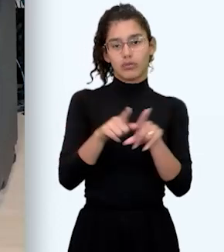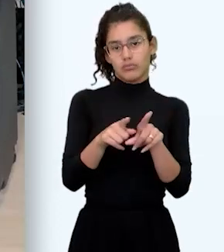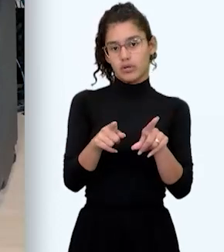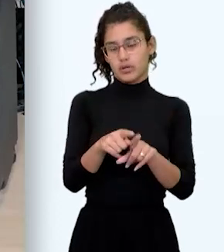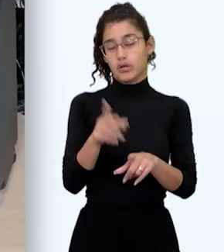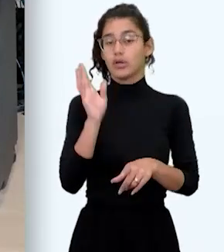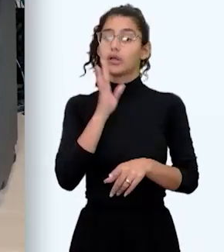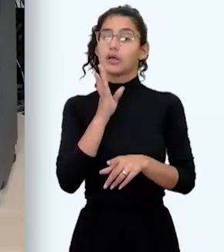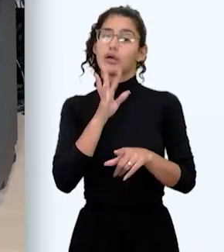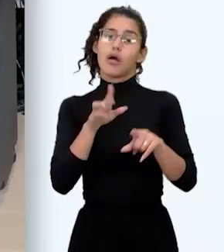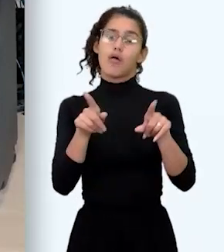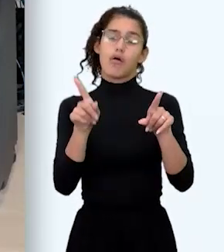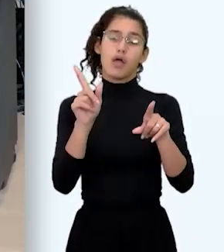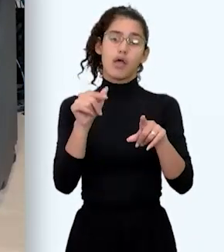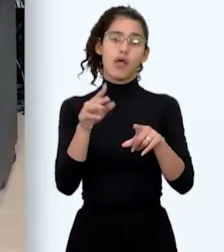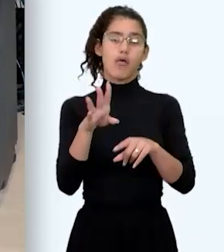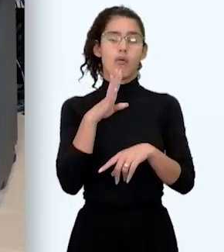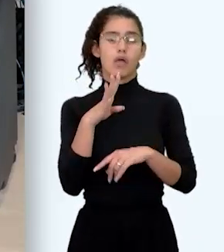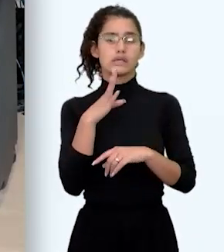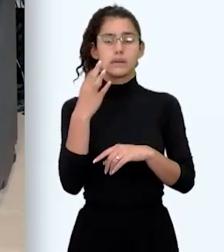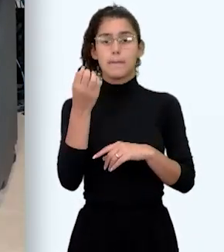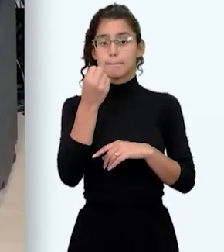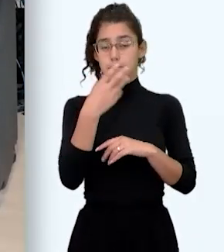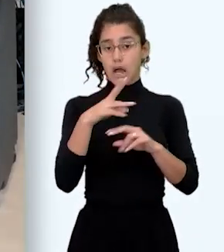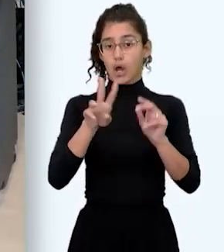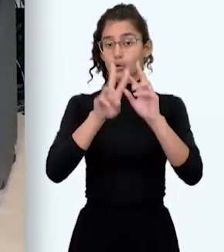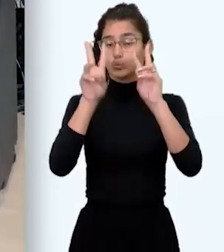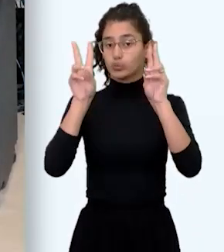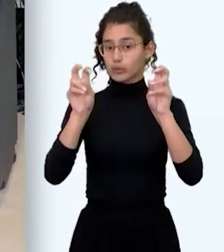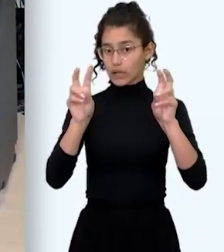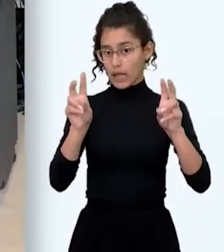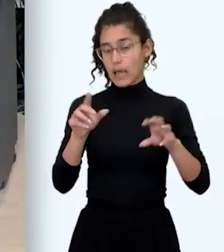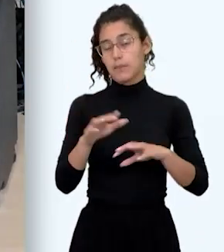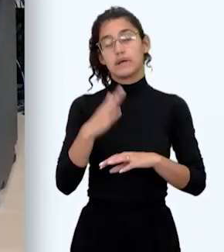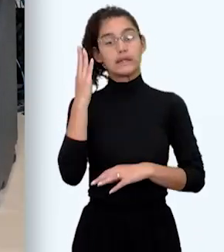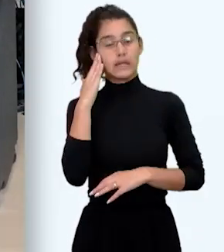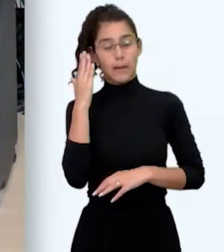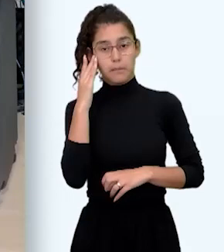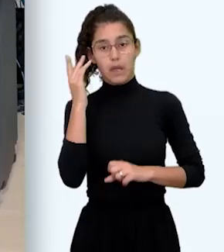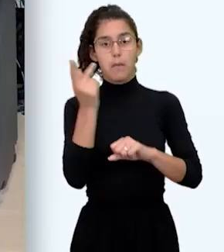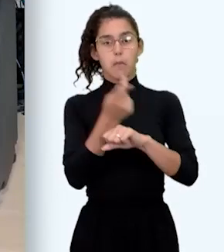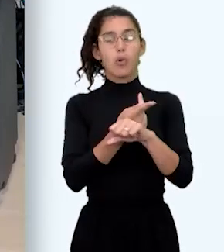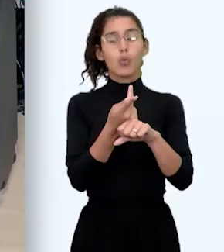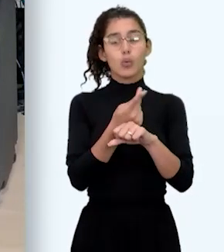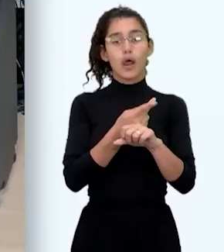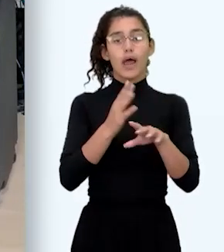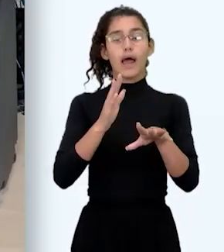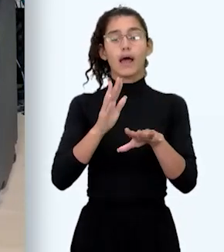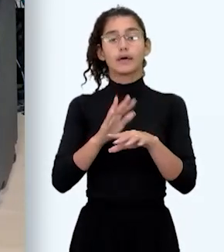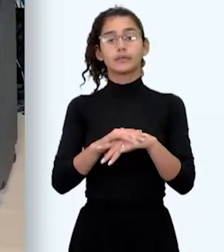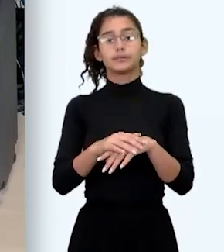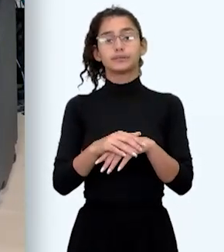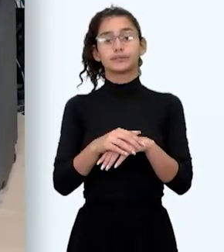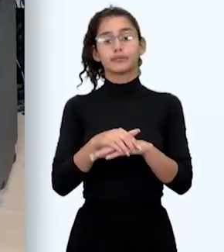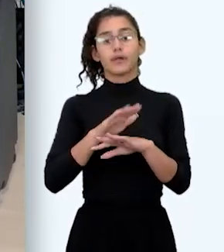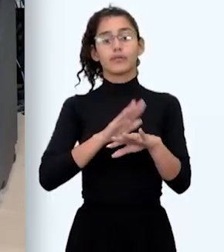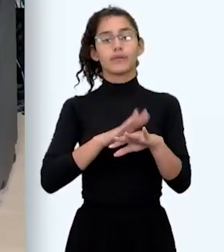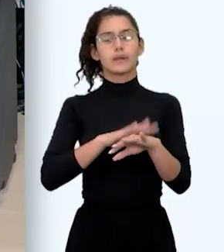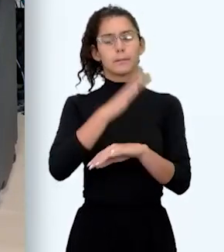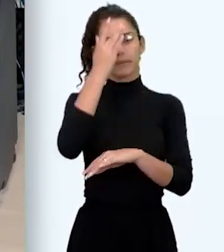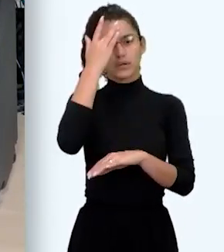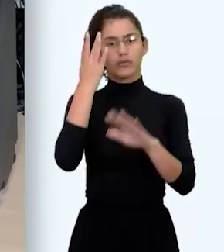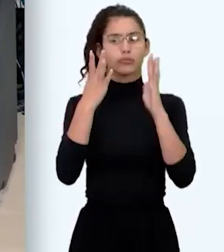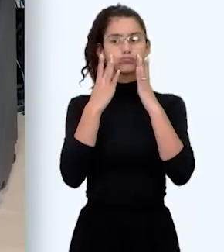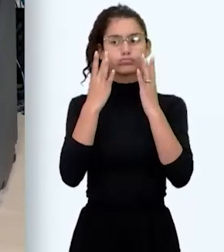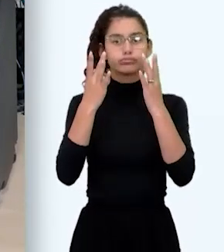que o legal é ela conhecer muito bem do assunto que ela está falando, procurar levar pessoas que vão